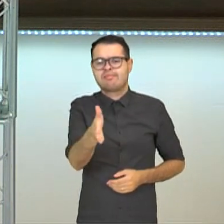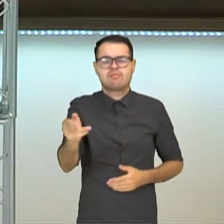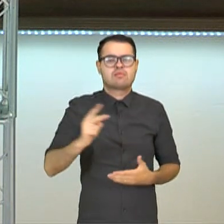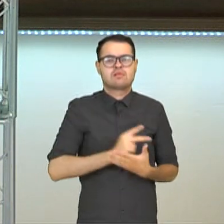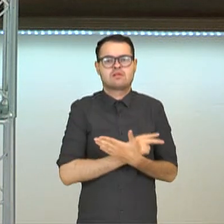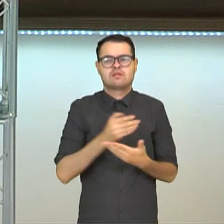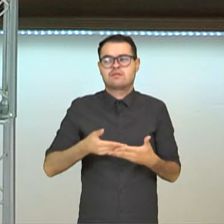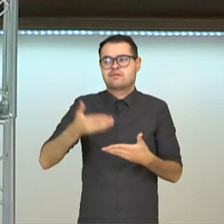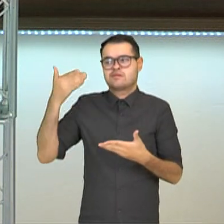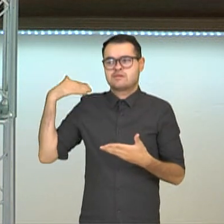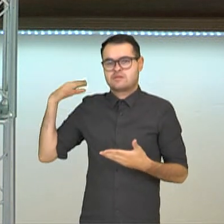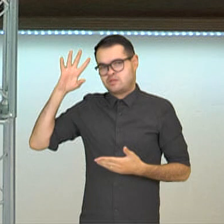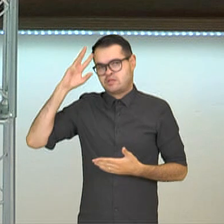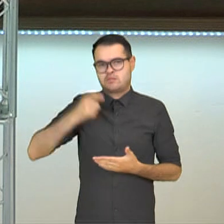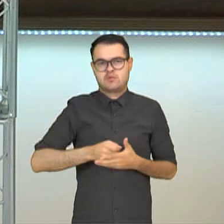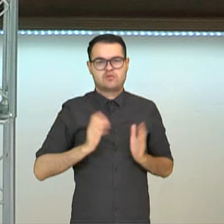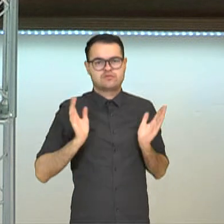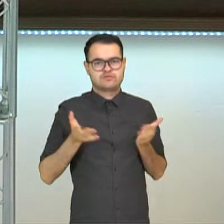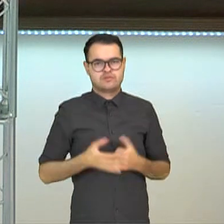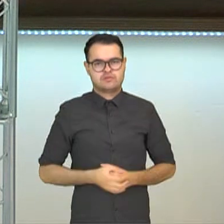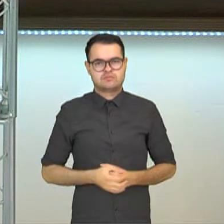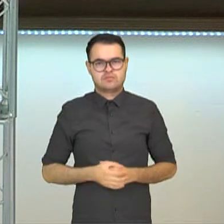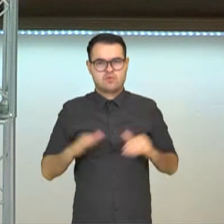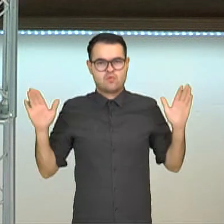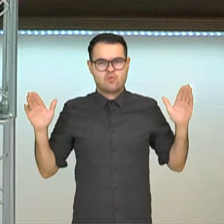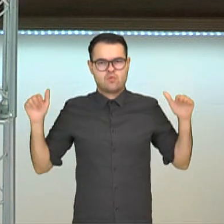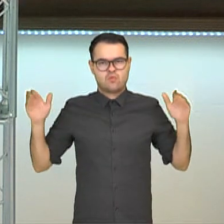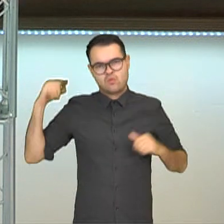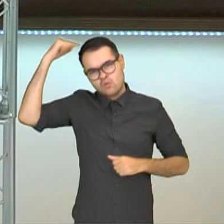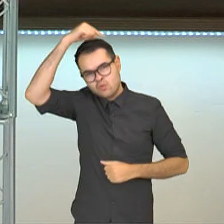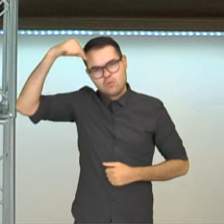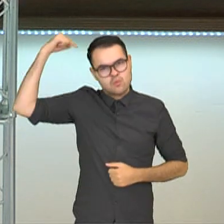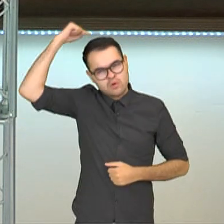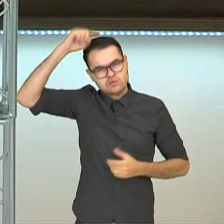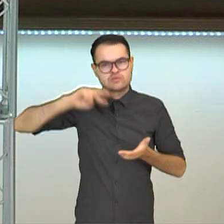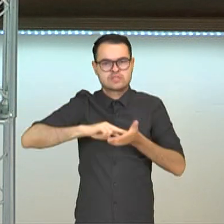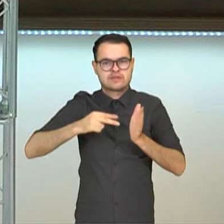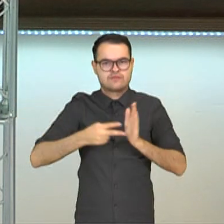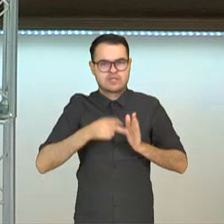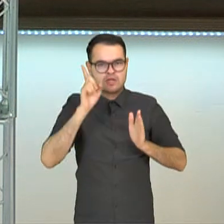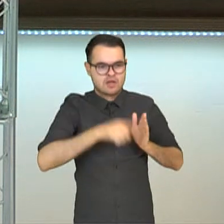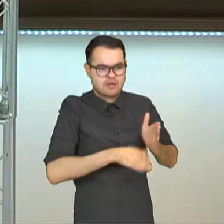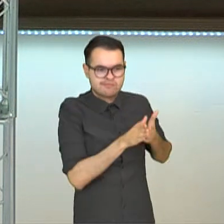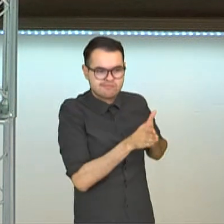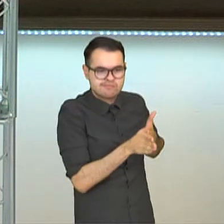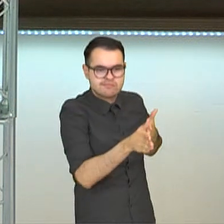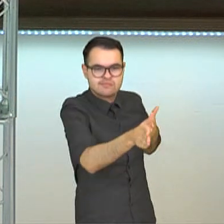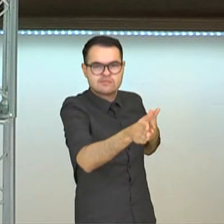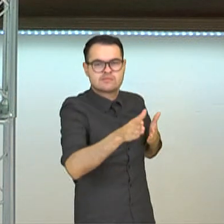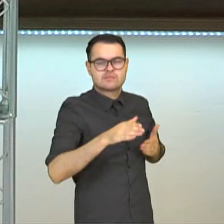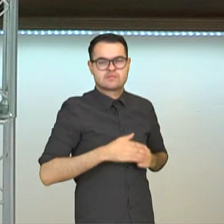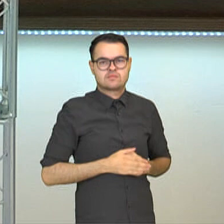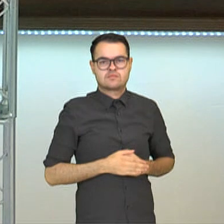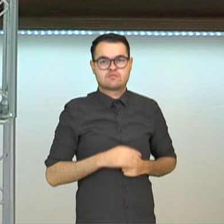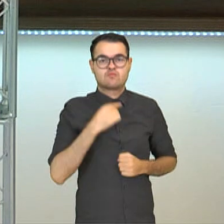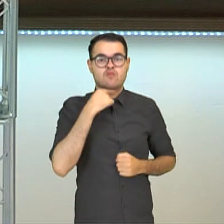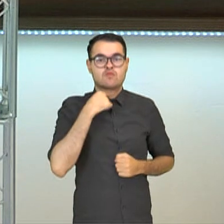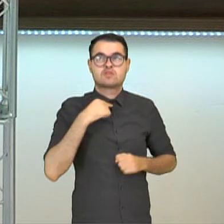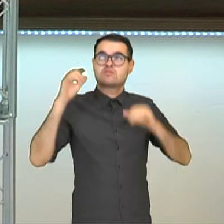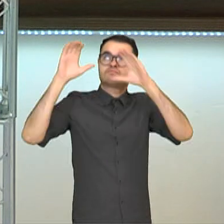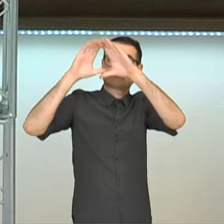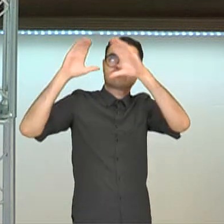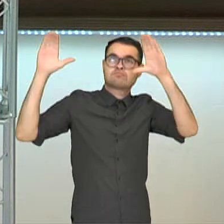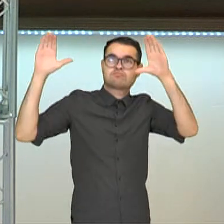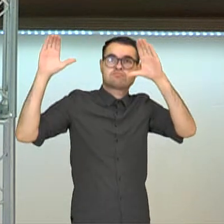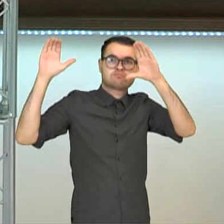sido predestinado. Então, o anjo aqui significa a predestinação, ou seja, a vontade dos céus.